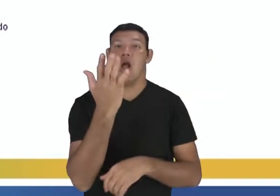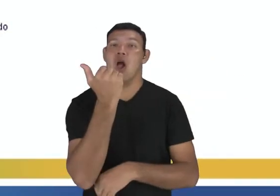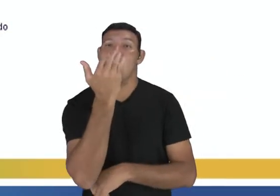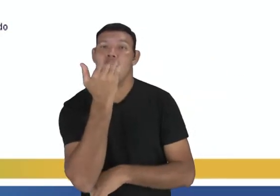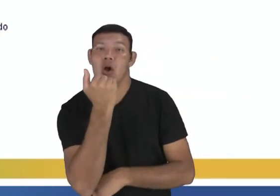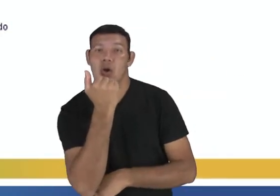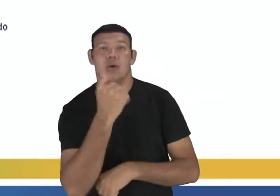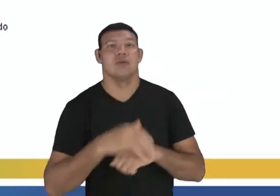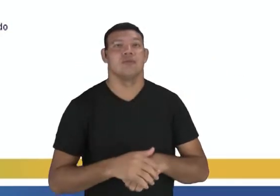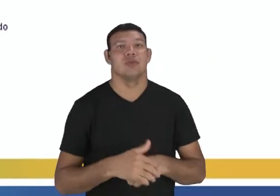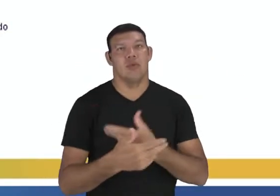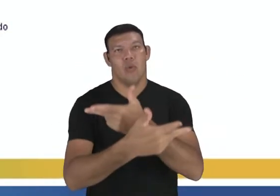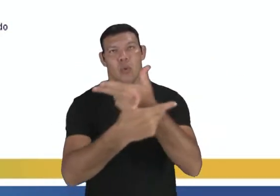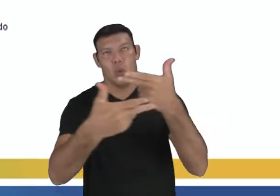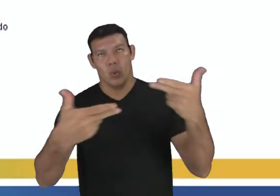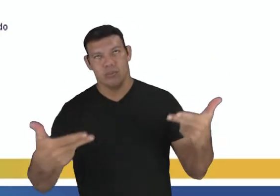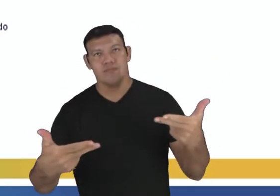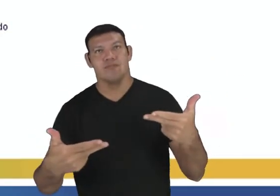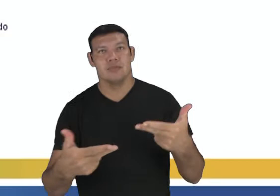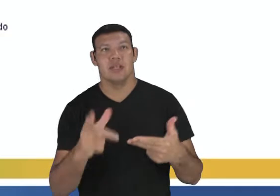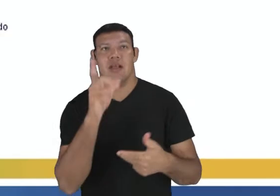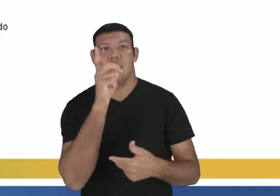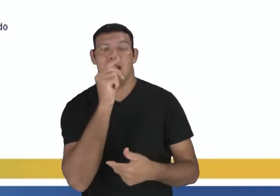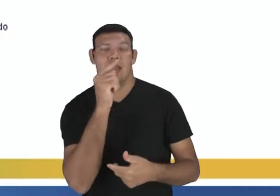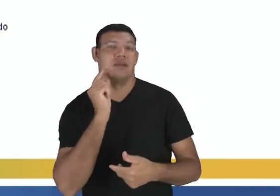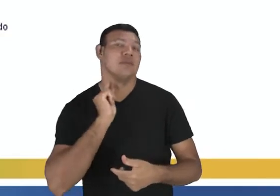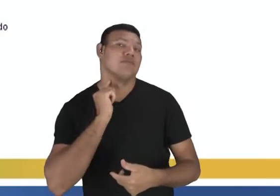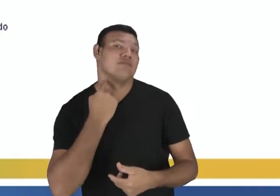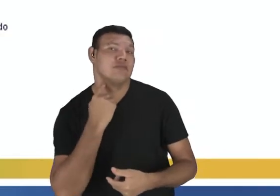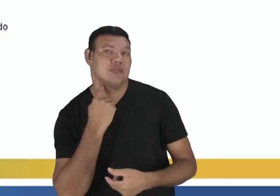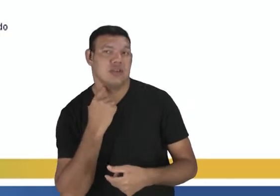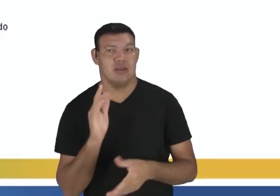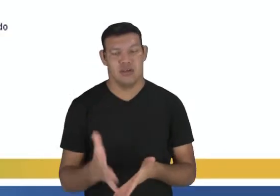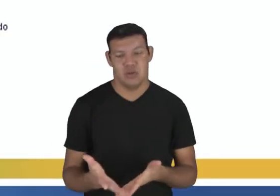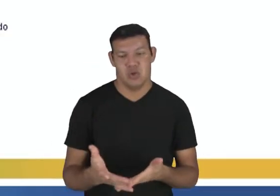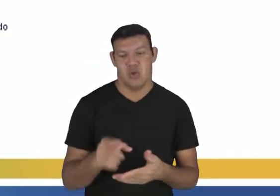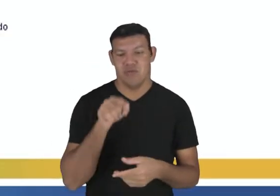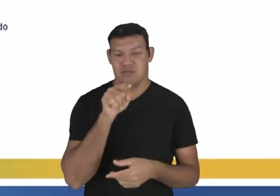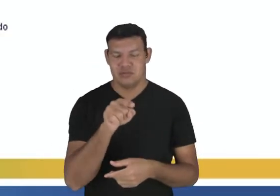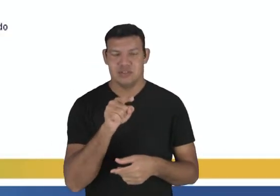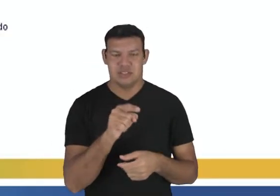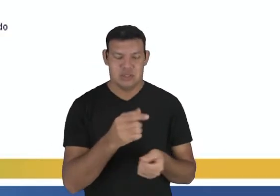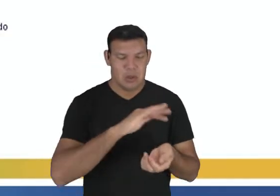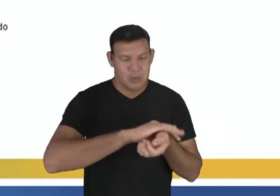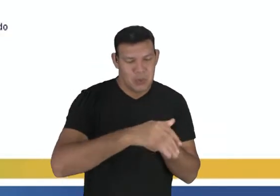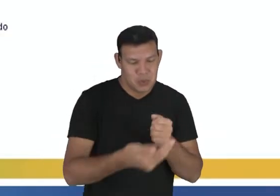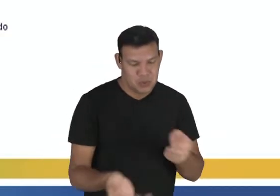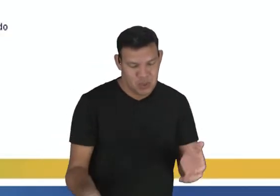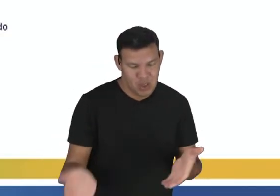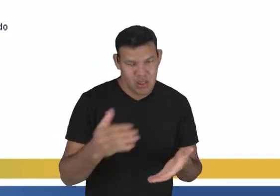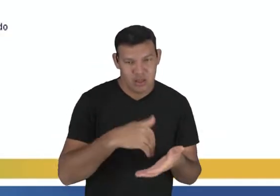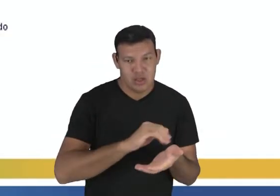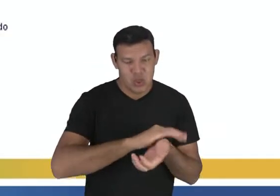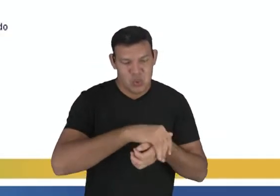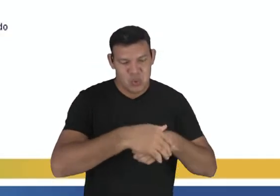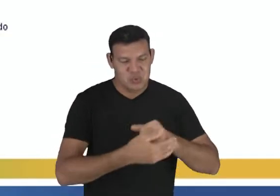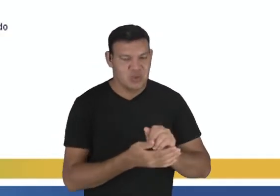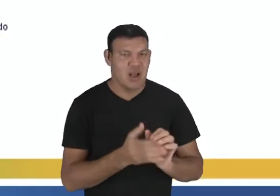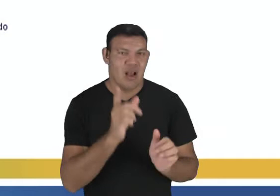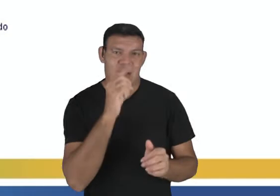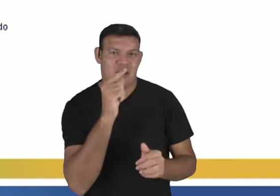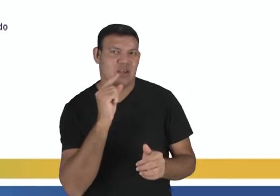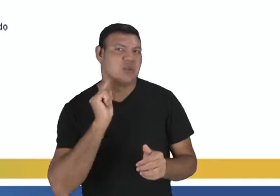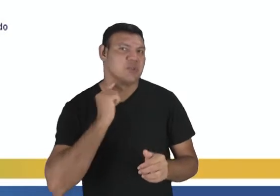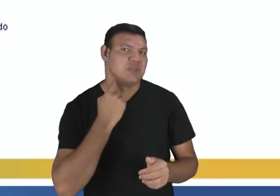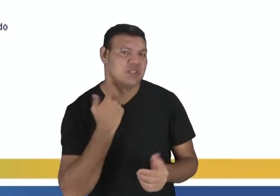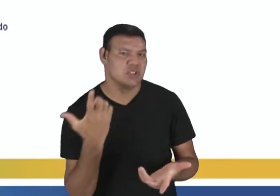água existem ali cistos, como se fossem ovos da ameba. E quando você lava um alimento com aquela água e depois você consome, você está ingerindo ali